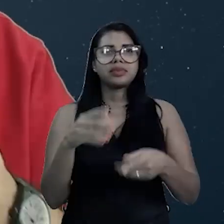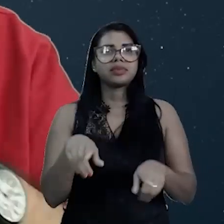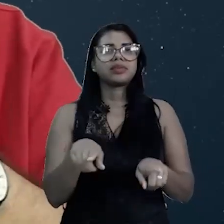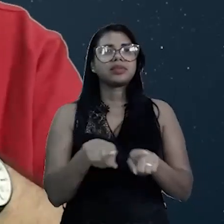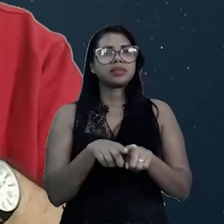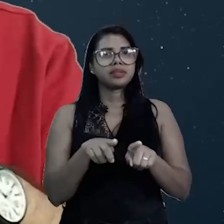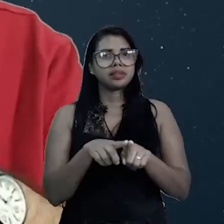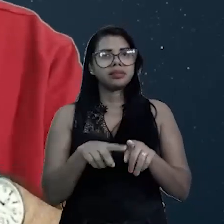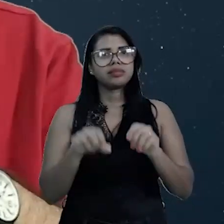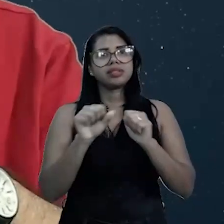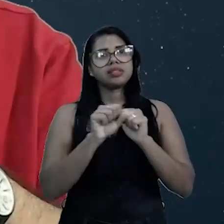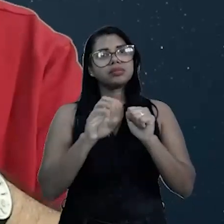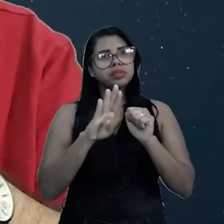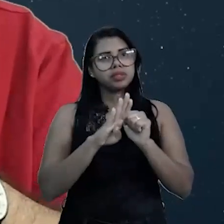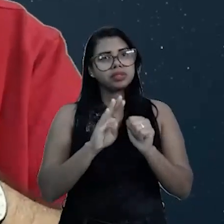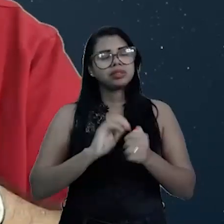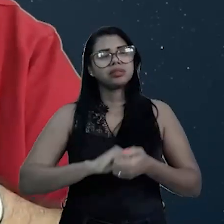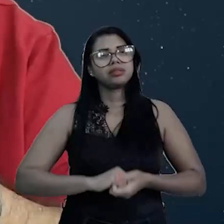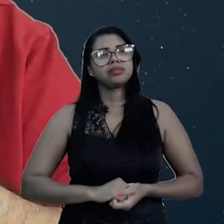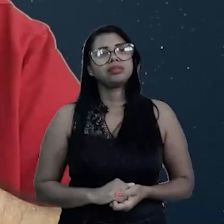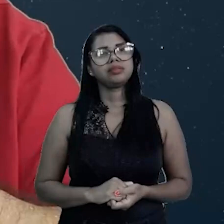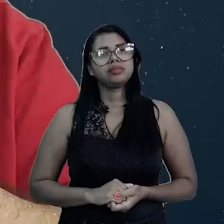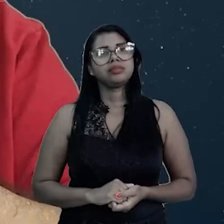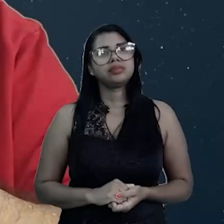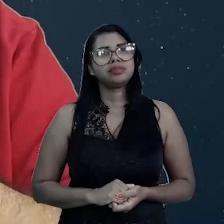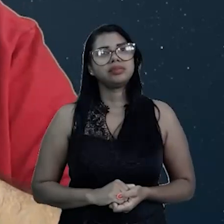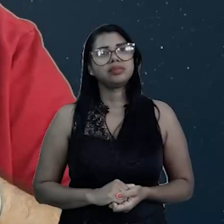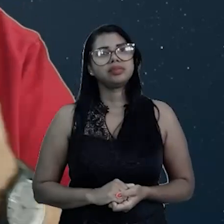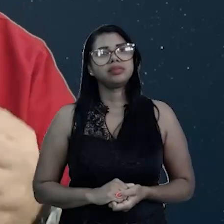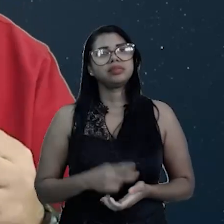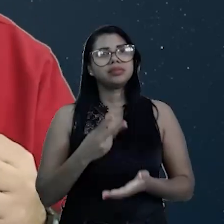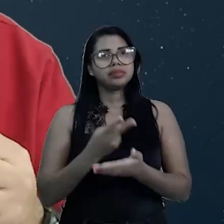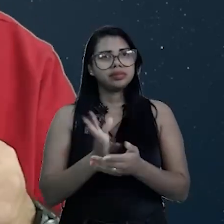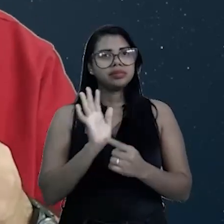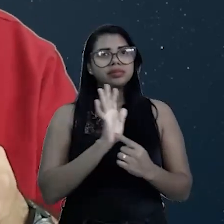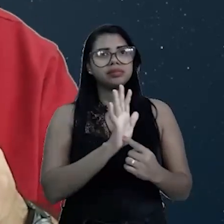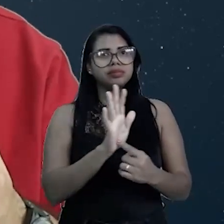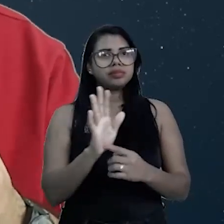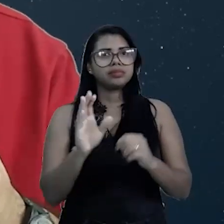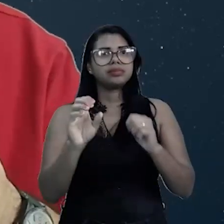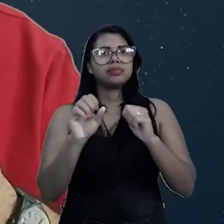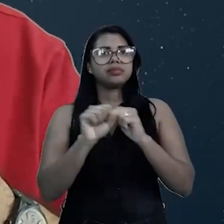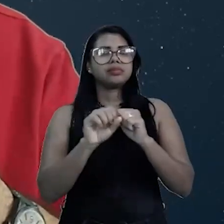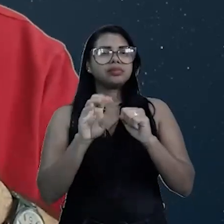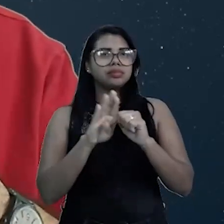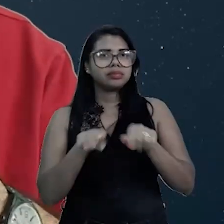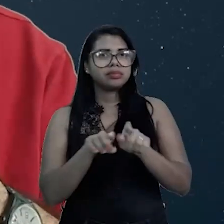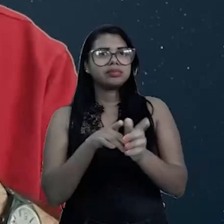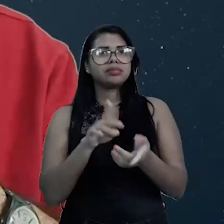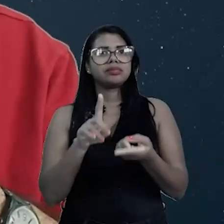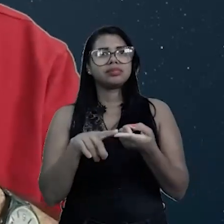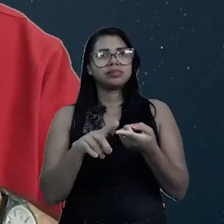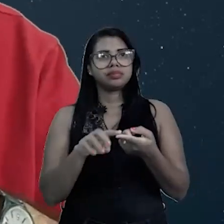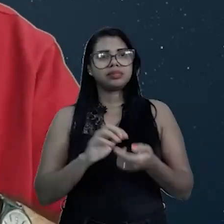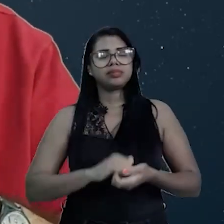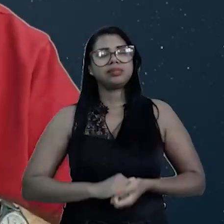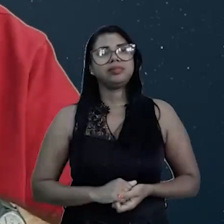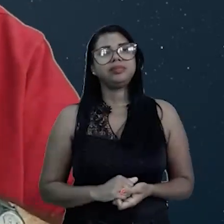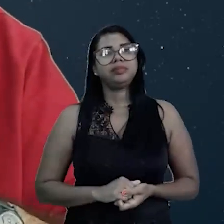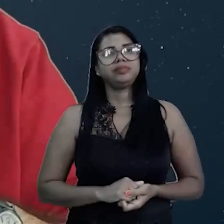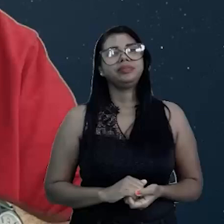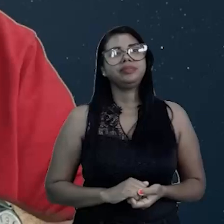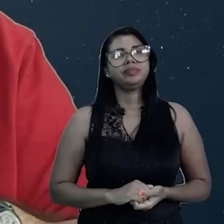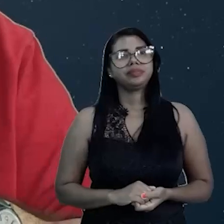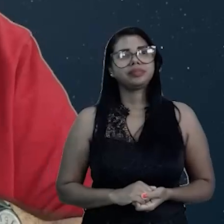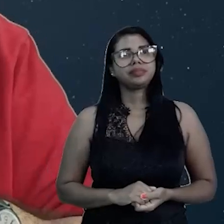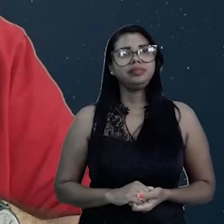é? E a zeugma, ela sempre será a substituição de um termo, não é? E esse termo vai ter que